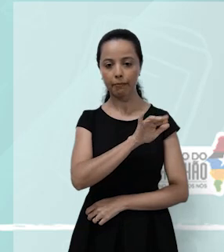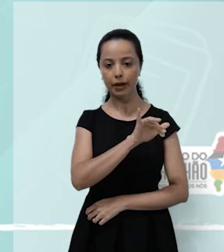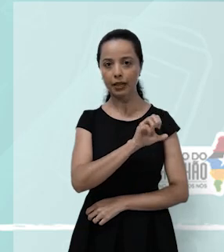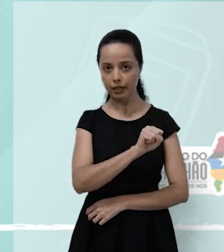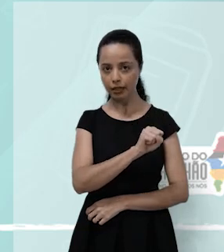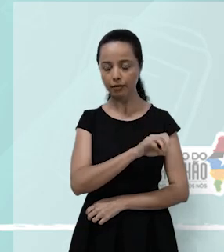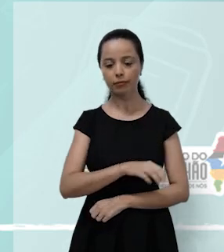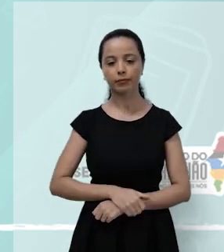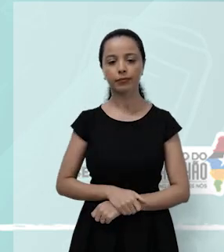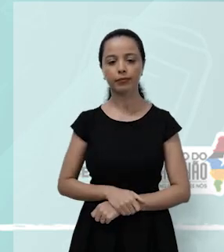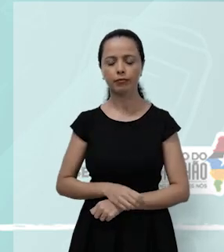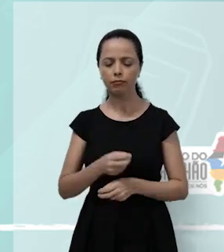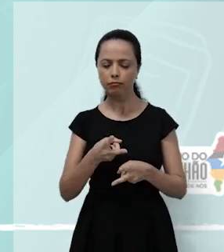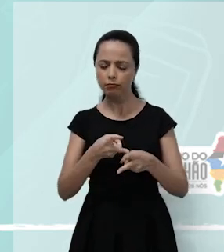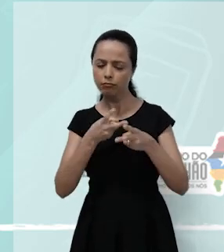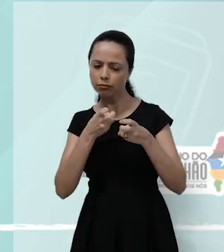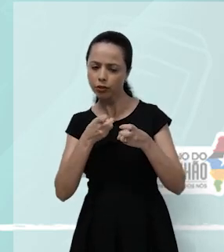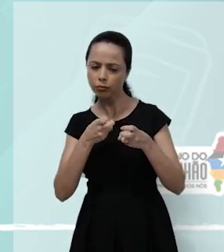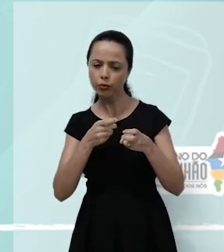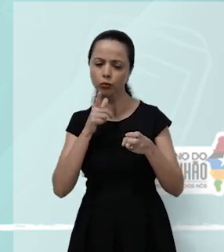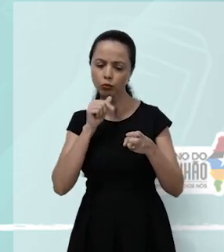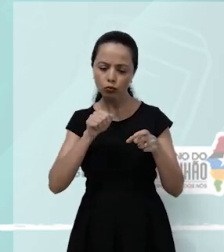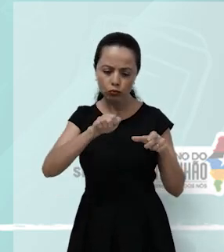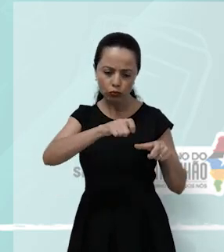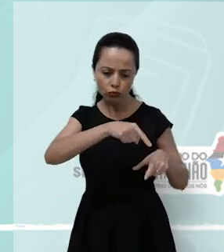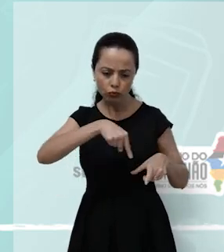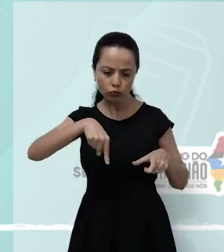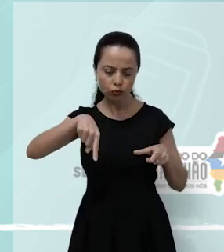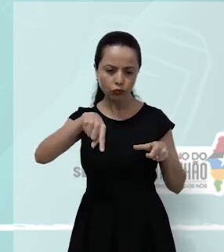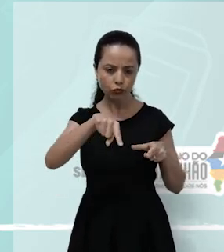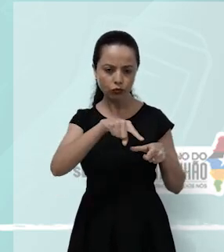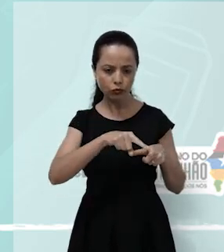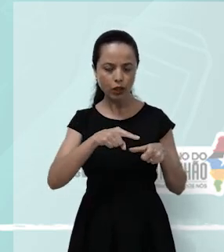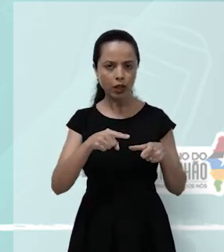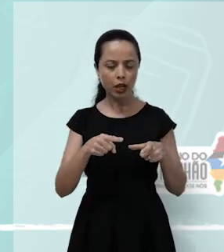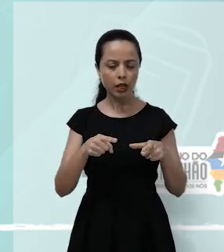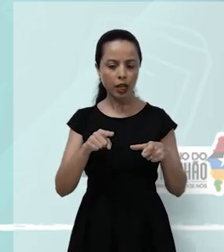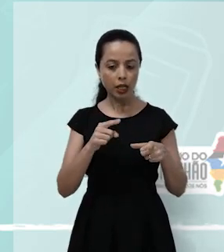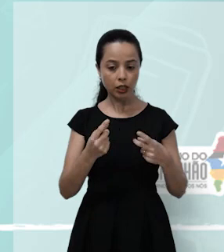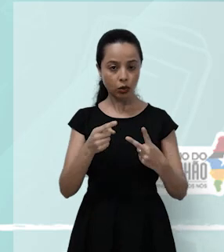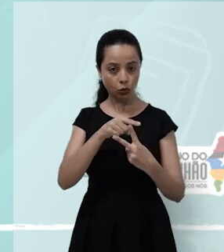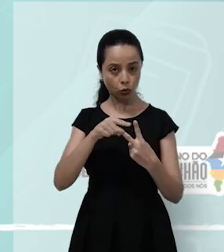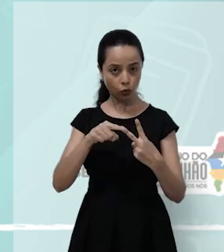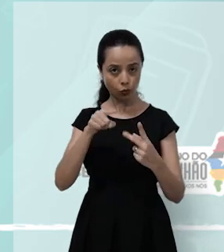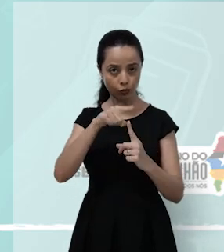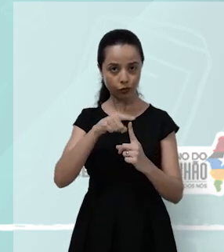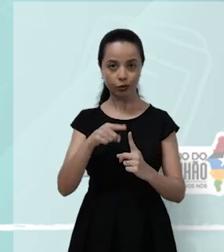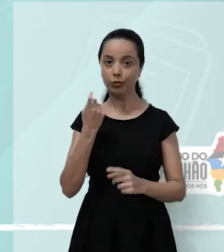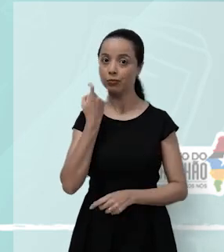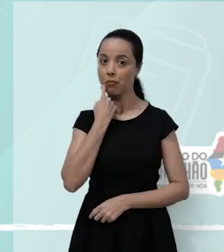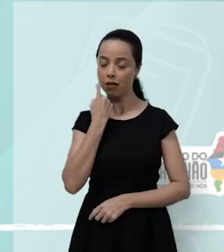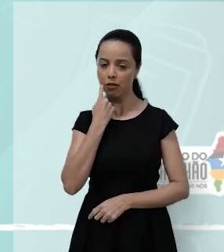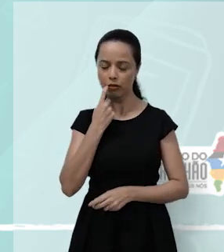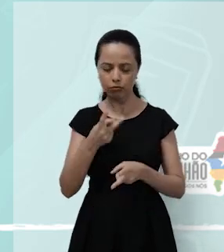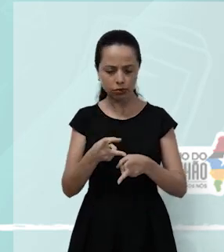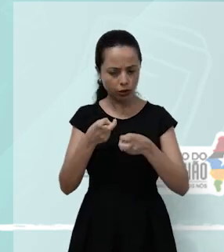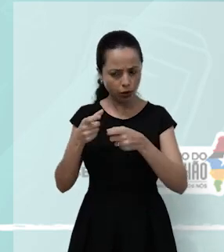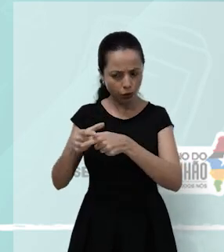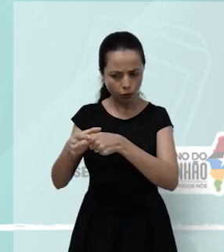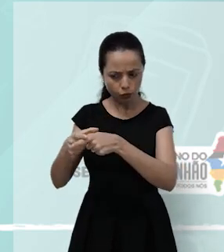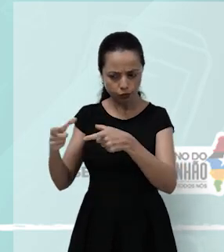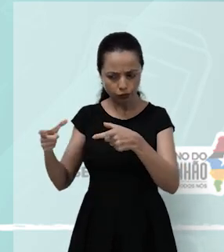pequena lagoa a evolução da densidade populacional dessas duas espécies de peixes. Tais